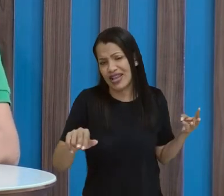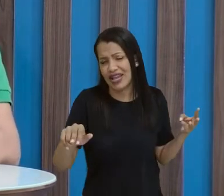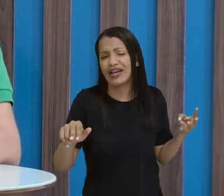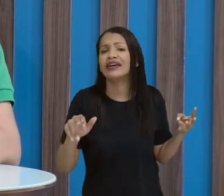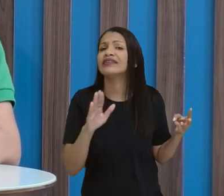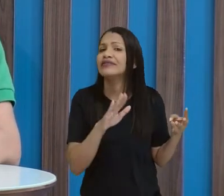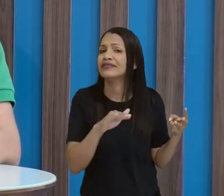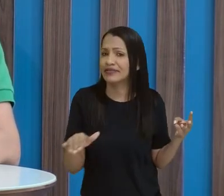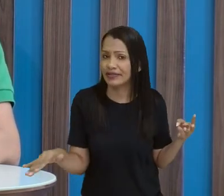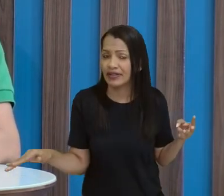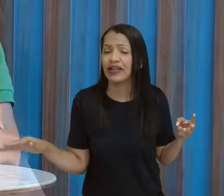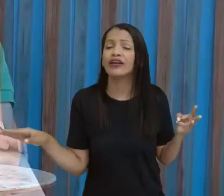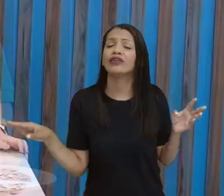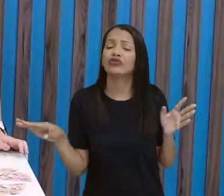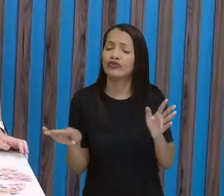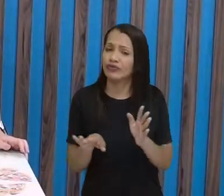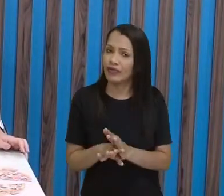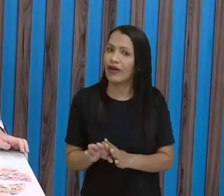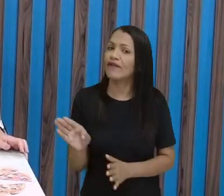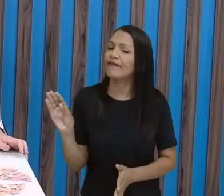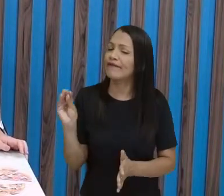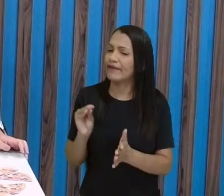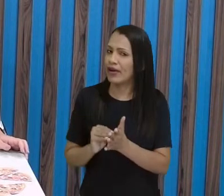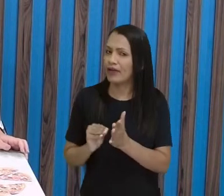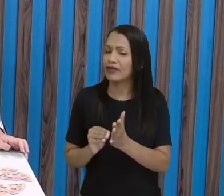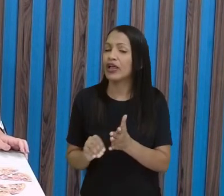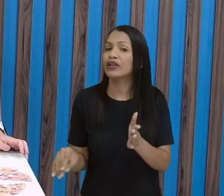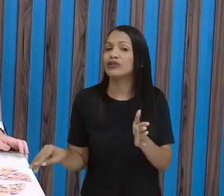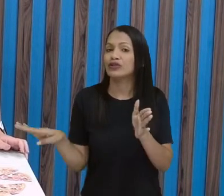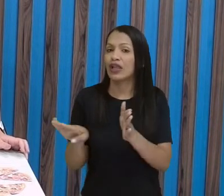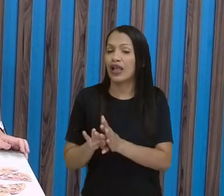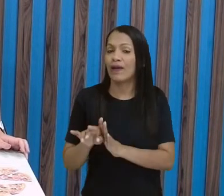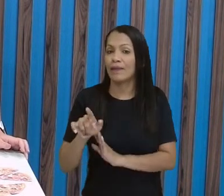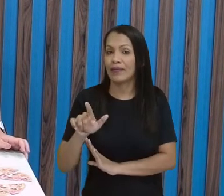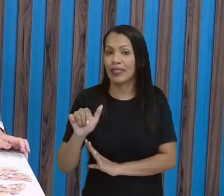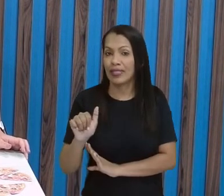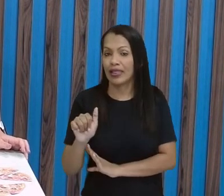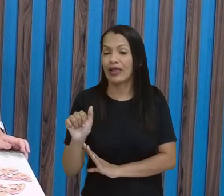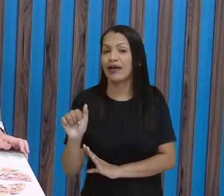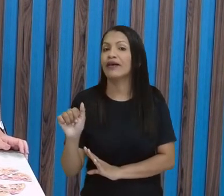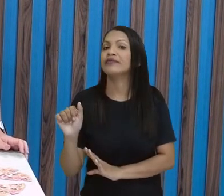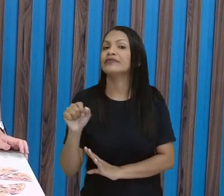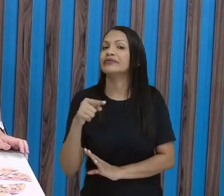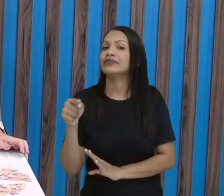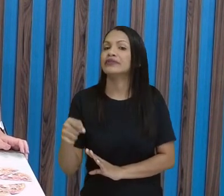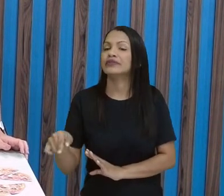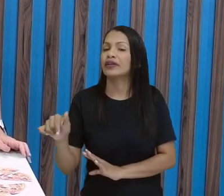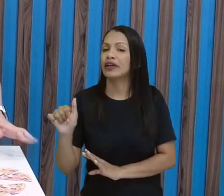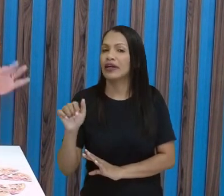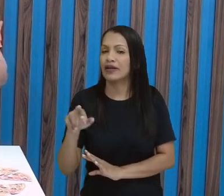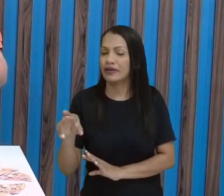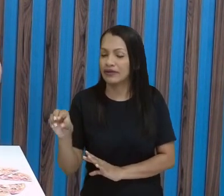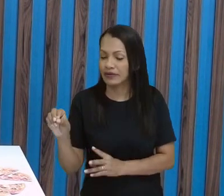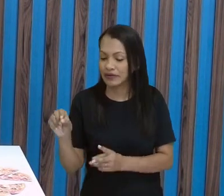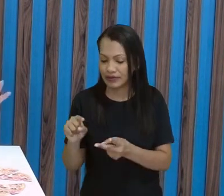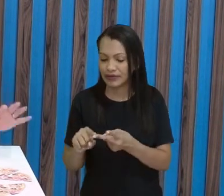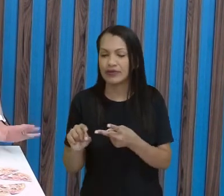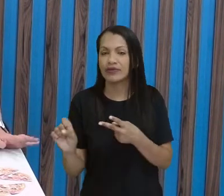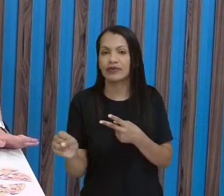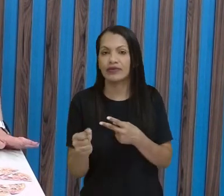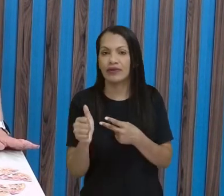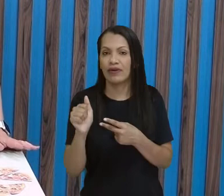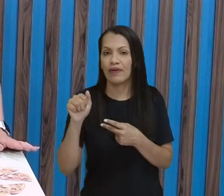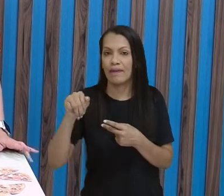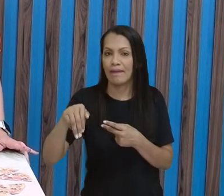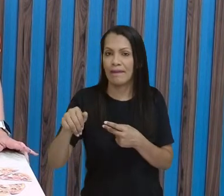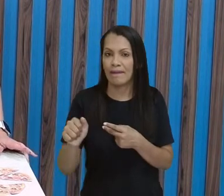Falta chegar Lázaro, Samara, né? Tô aguardando isso. A participação de vocês, viu? Isso mesmo. Tô aguardando. Mas vamos lá, de